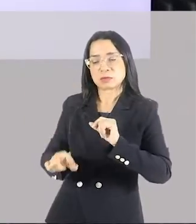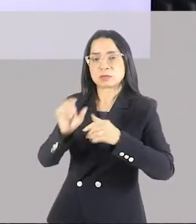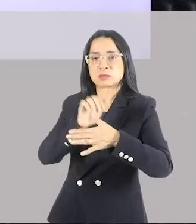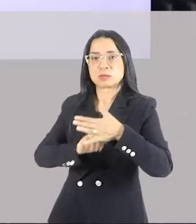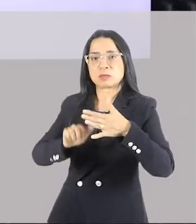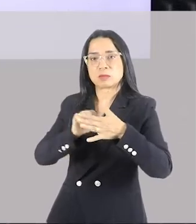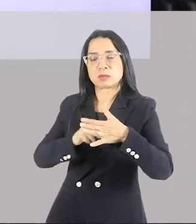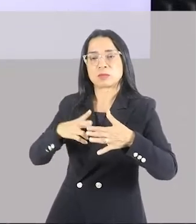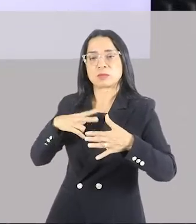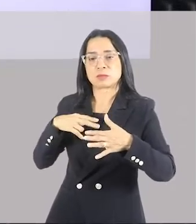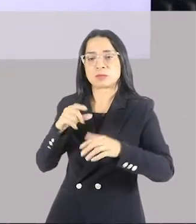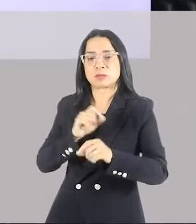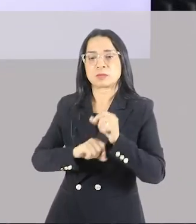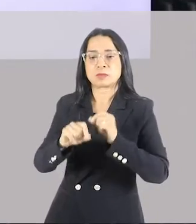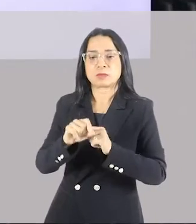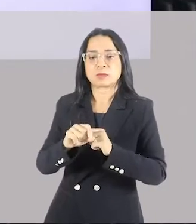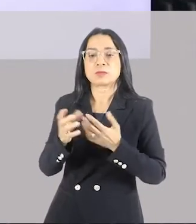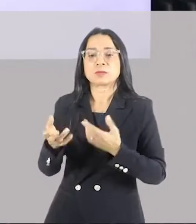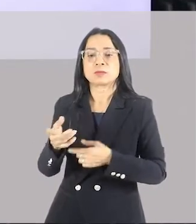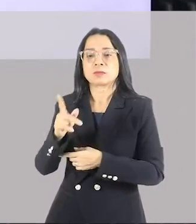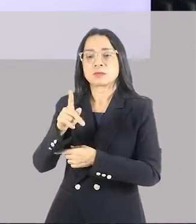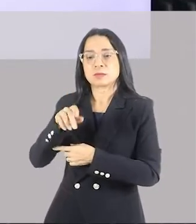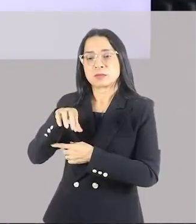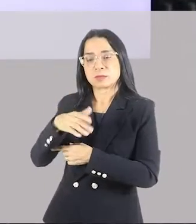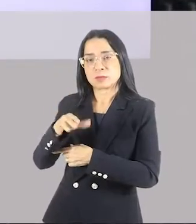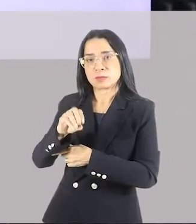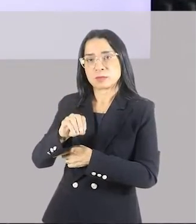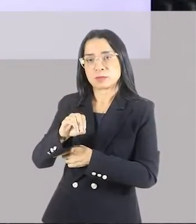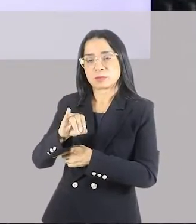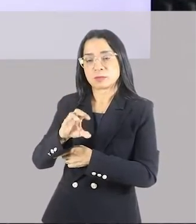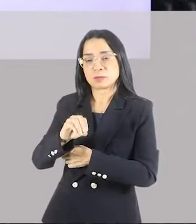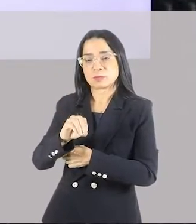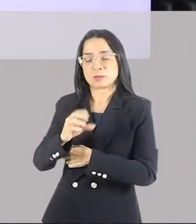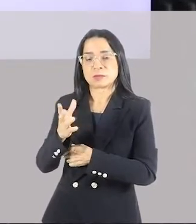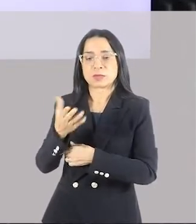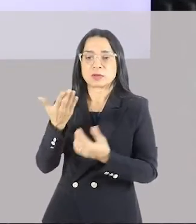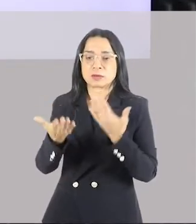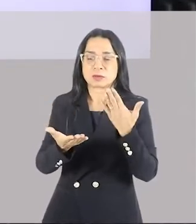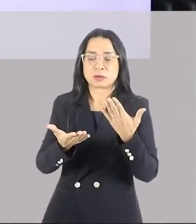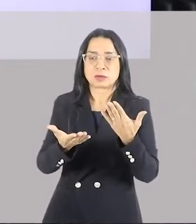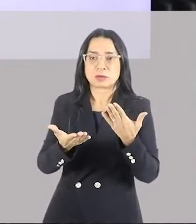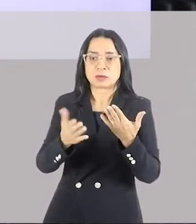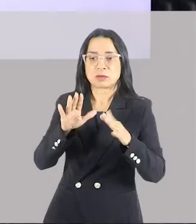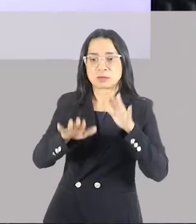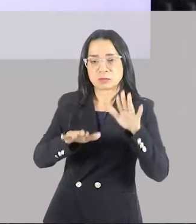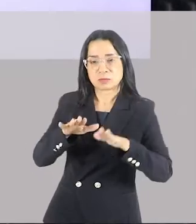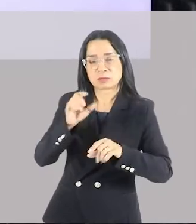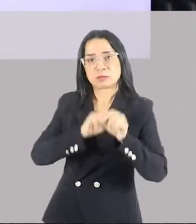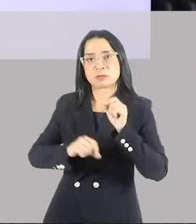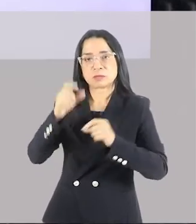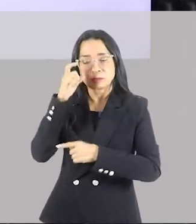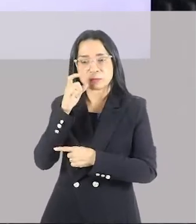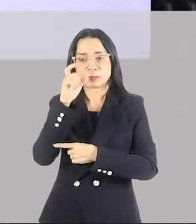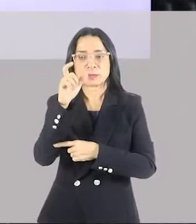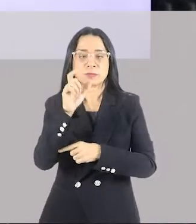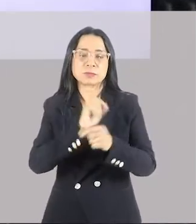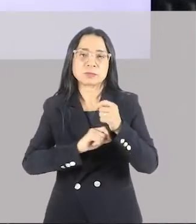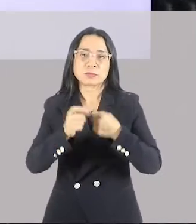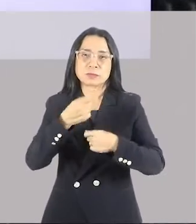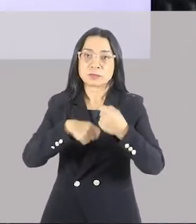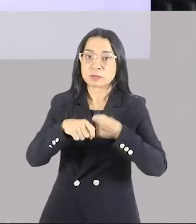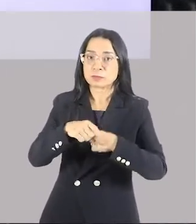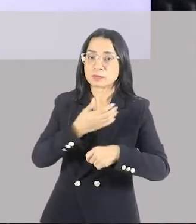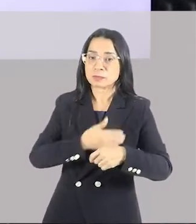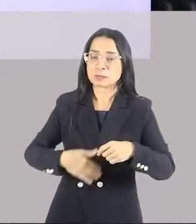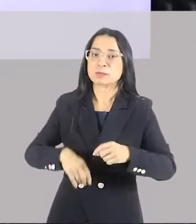privada. E ele é precário. A depender do interesse público, a administração pode simplesmente suspender ou